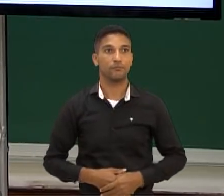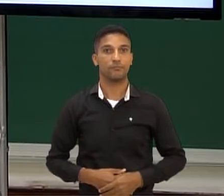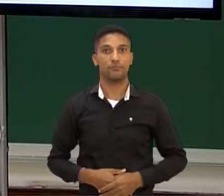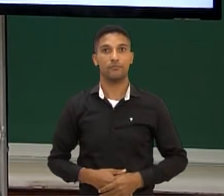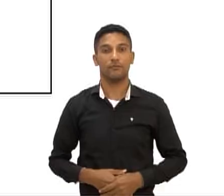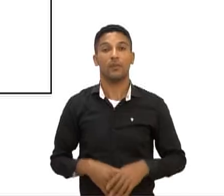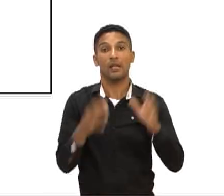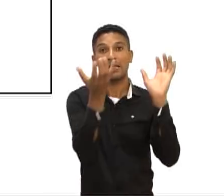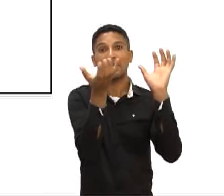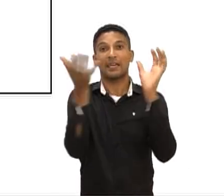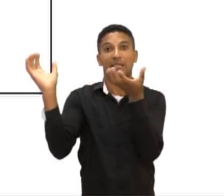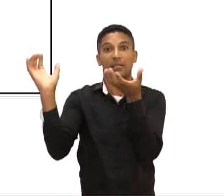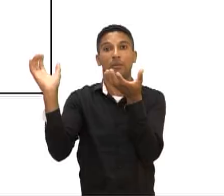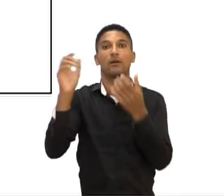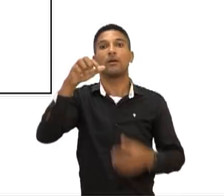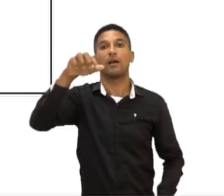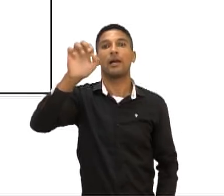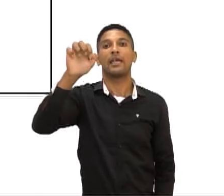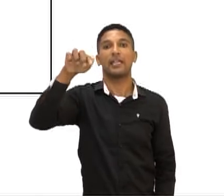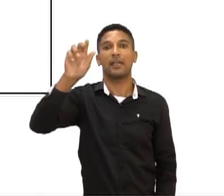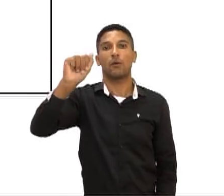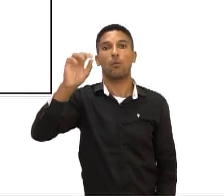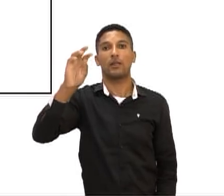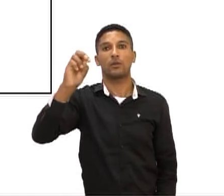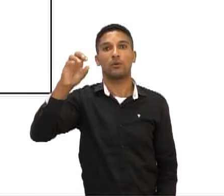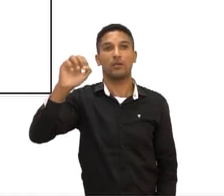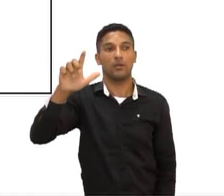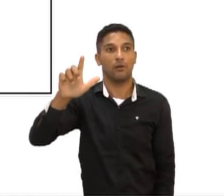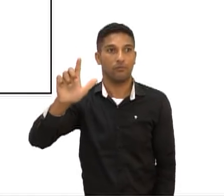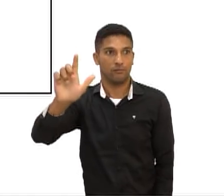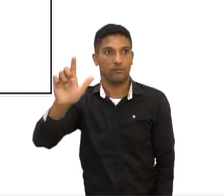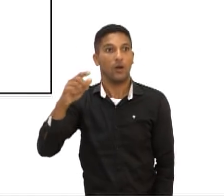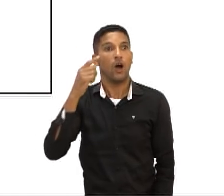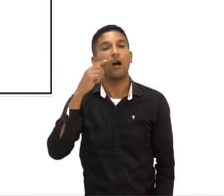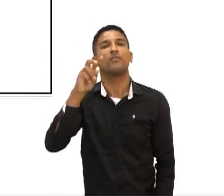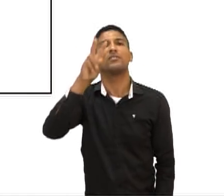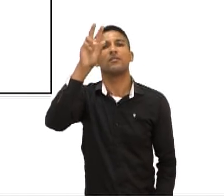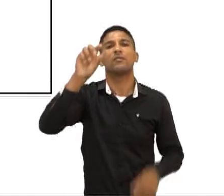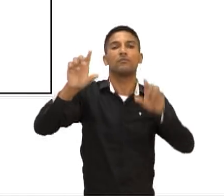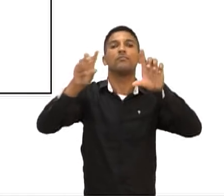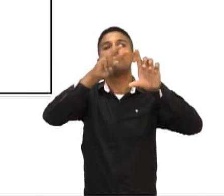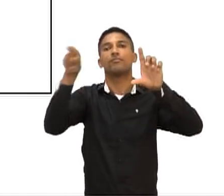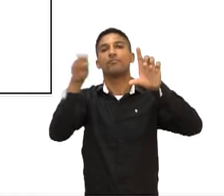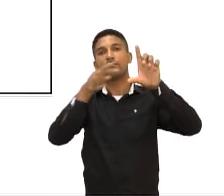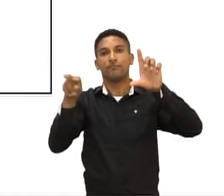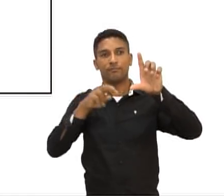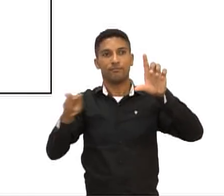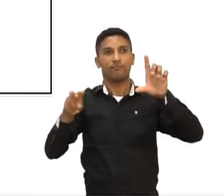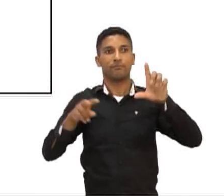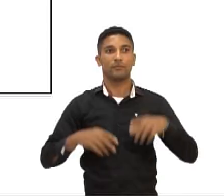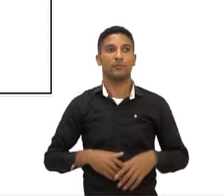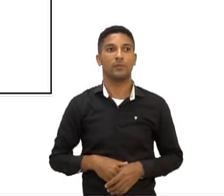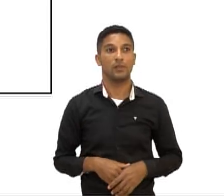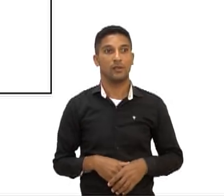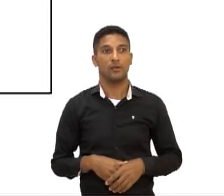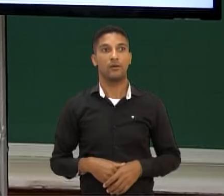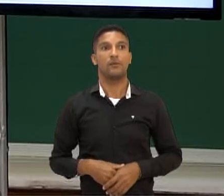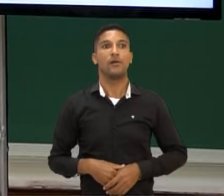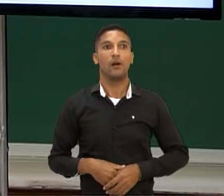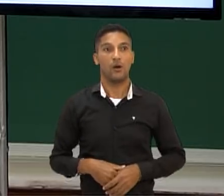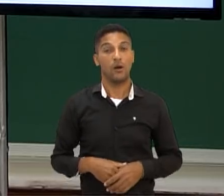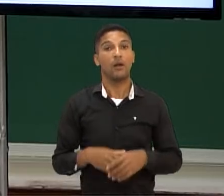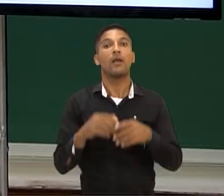vegetação correspondente é a floresta amazônica, a vegetação litorânea e campos. Lembrem, clima